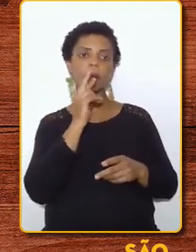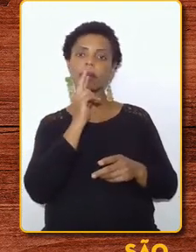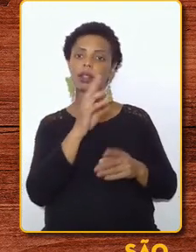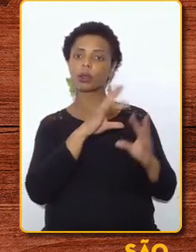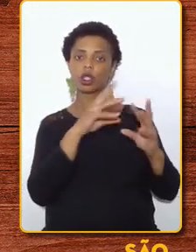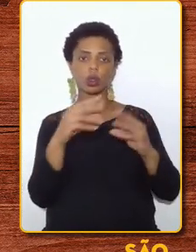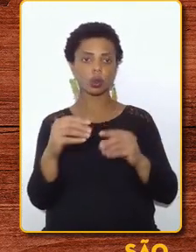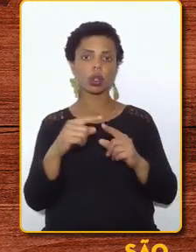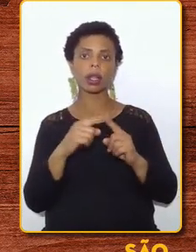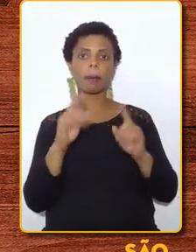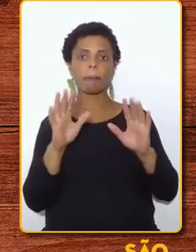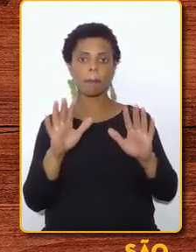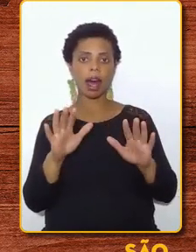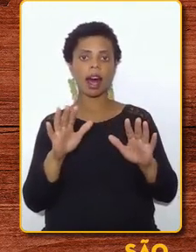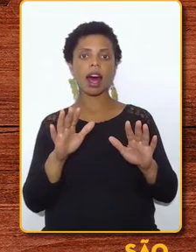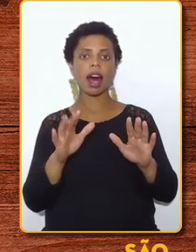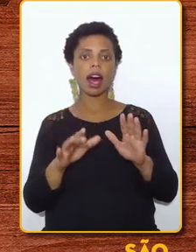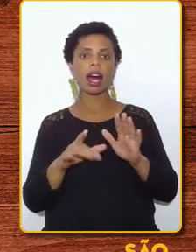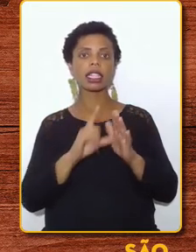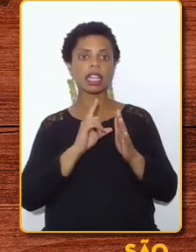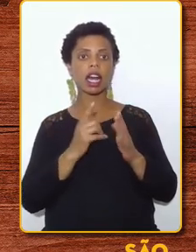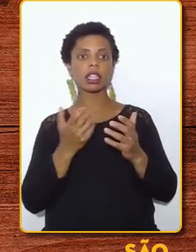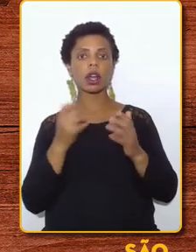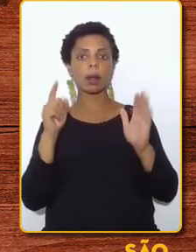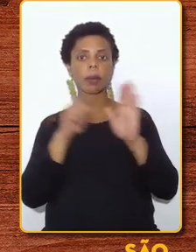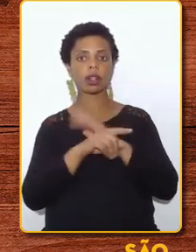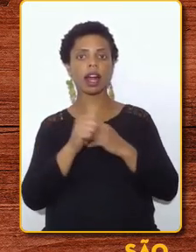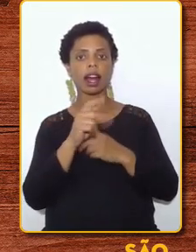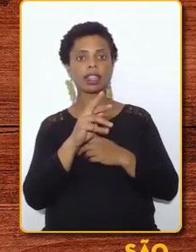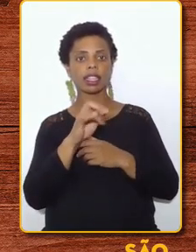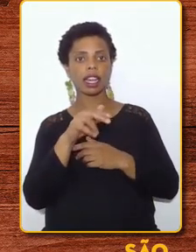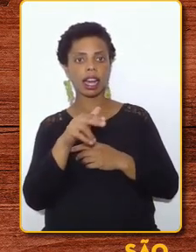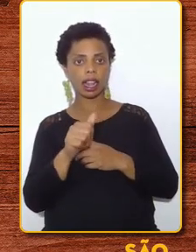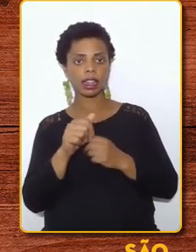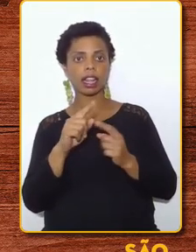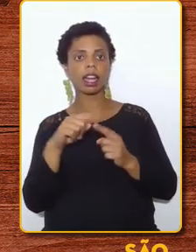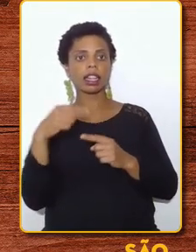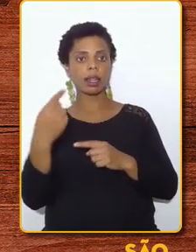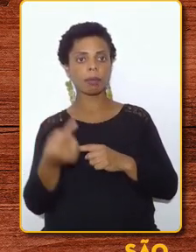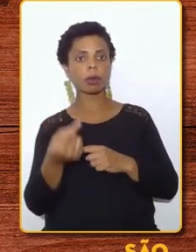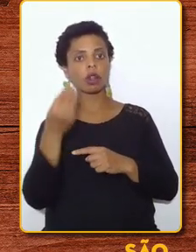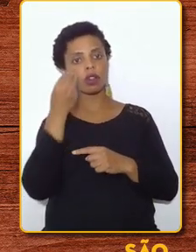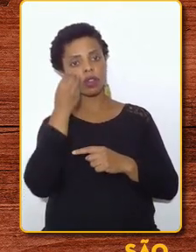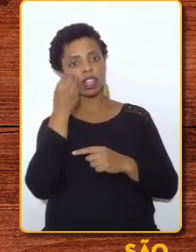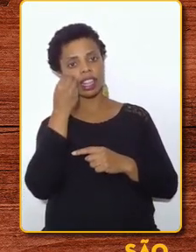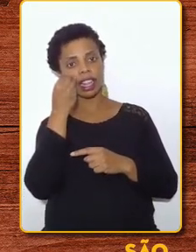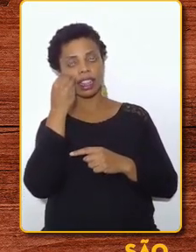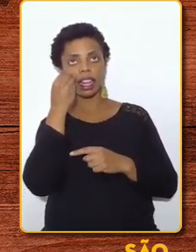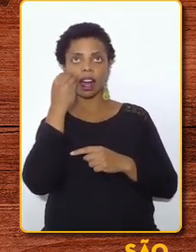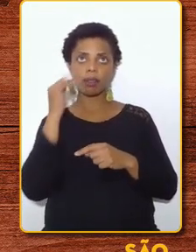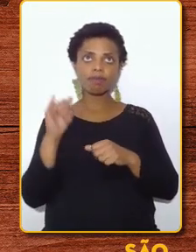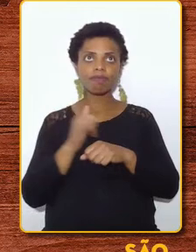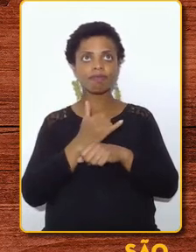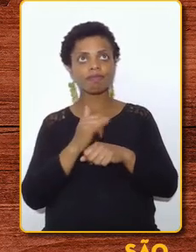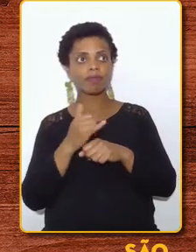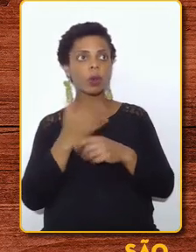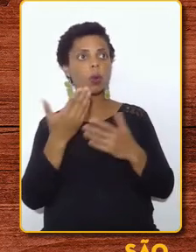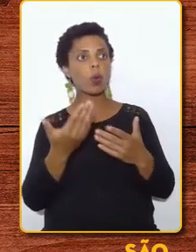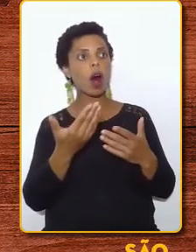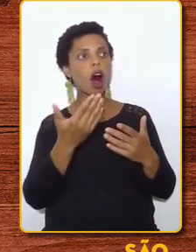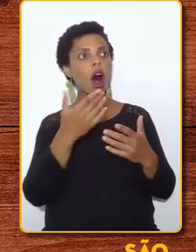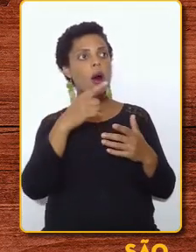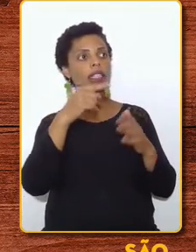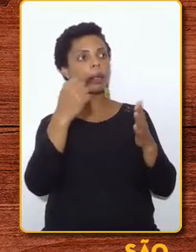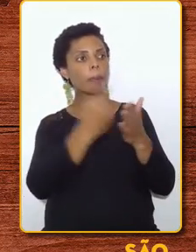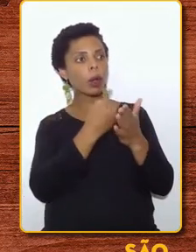mas eu vou antes fazer a pergunta para a Adriana e depois eu vou tentar pensar aqui algumas das perguntas do público para ver se dá tempo da